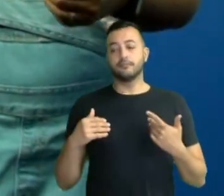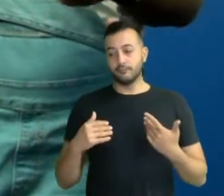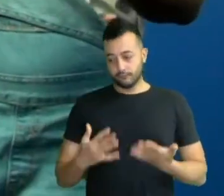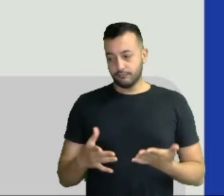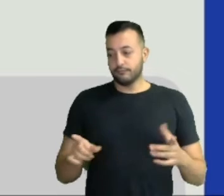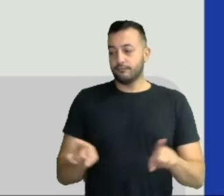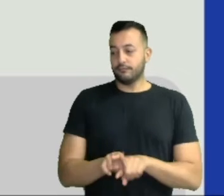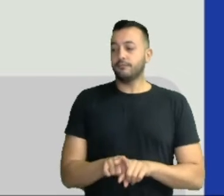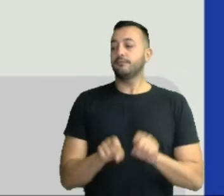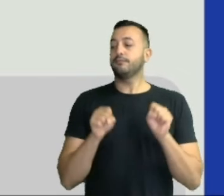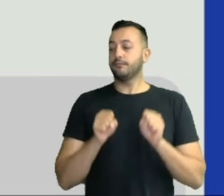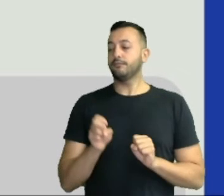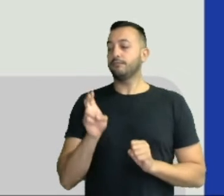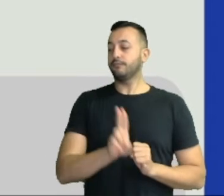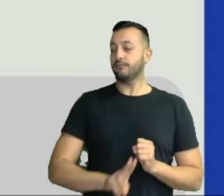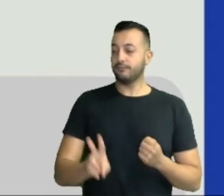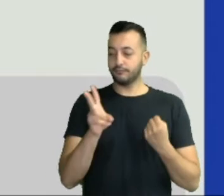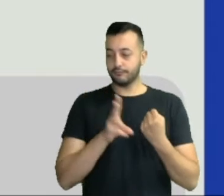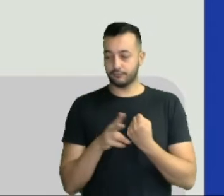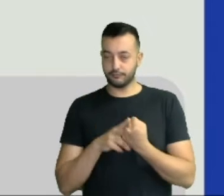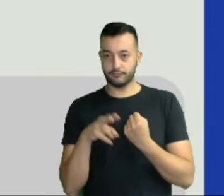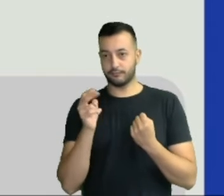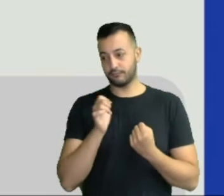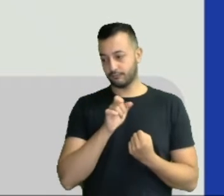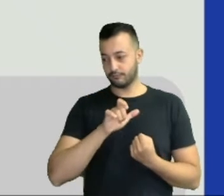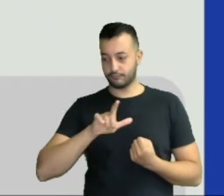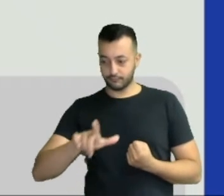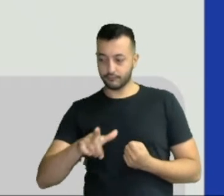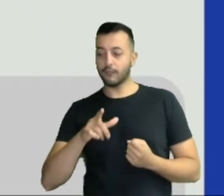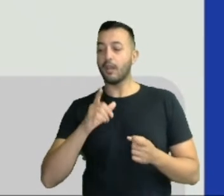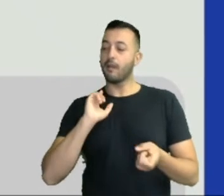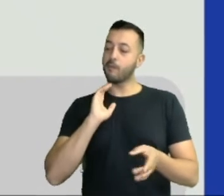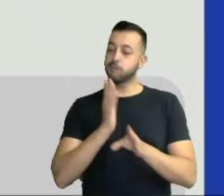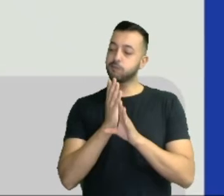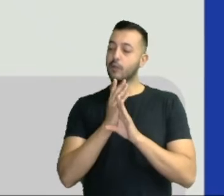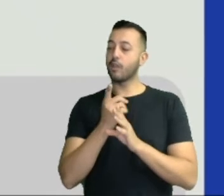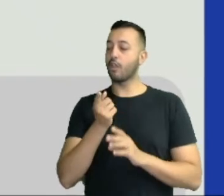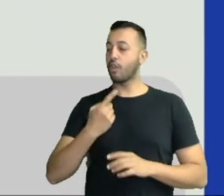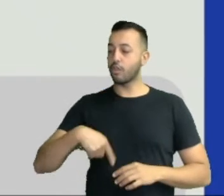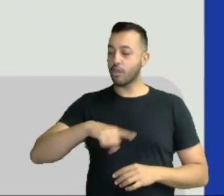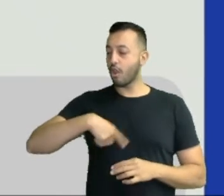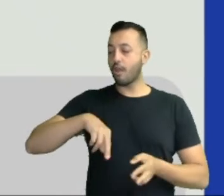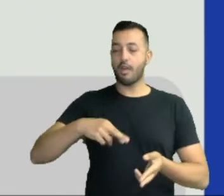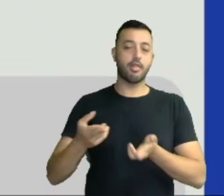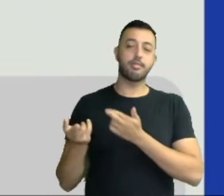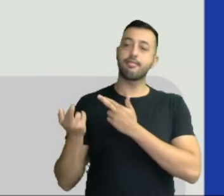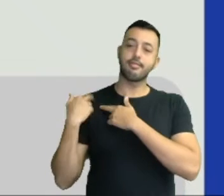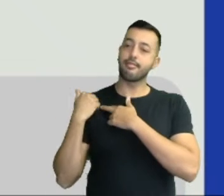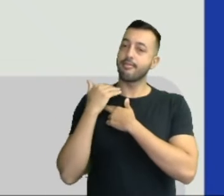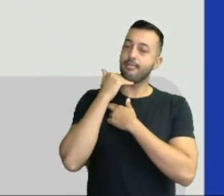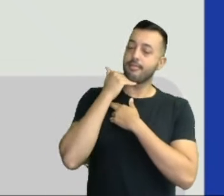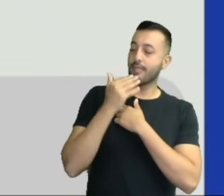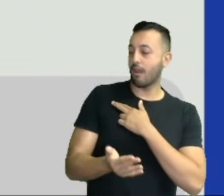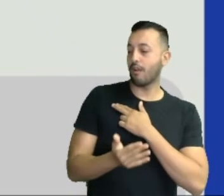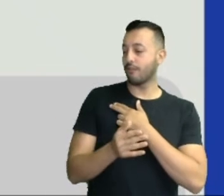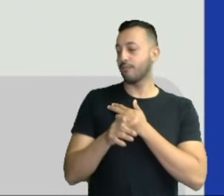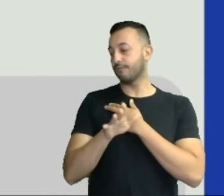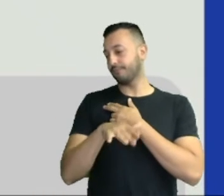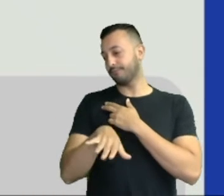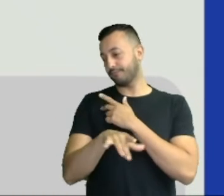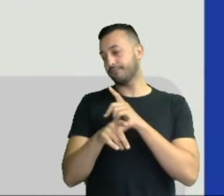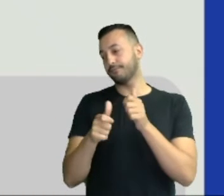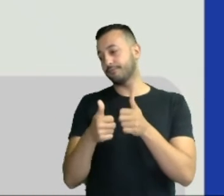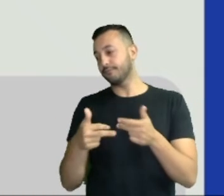También podemos utilizar los verbos pronominales para indicar que no tenemos responsabilidad